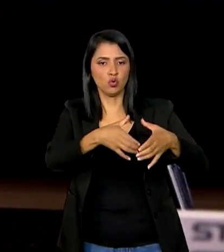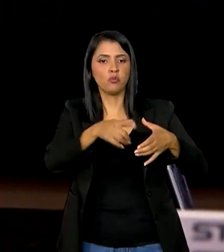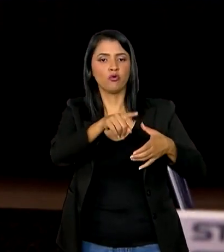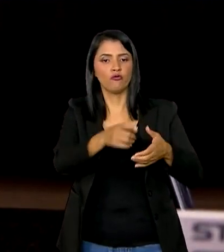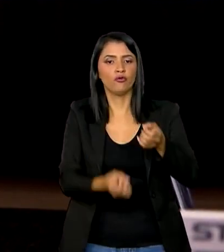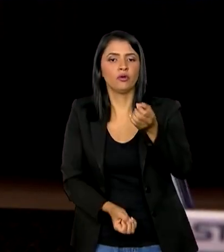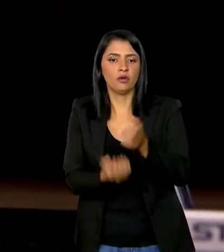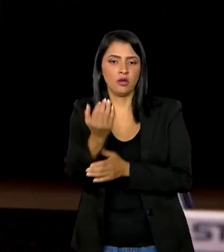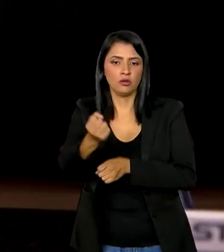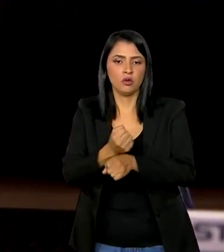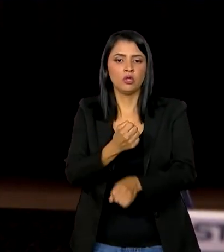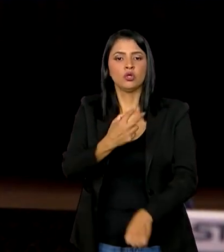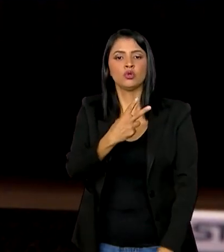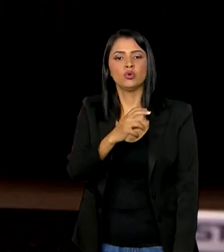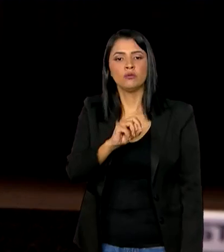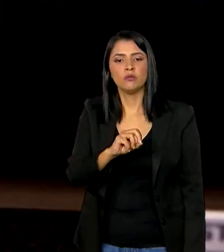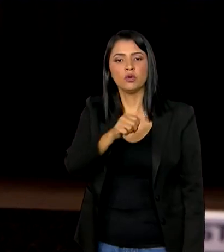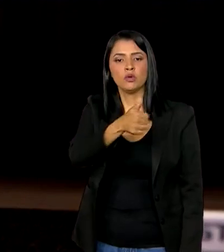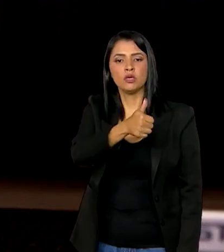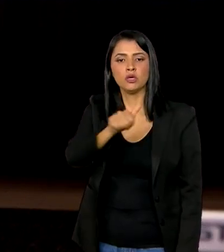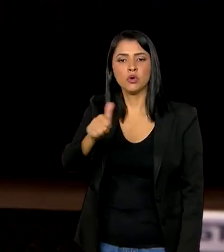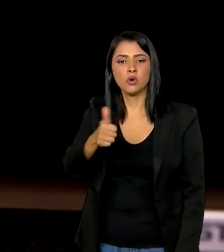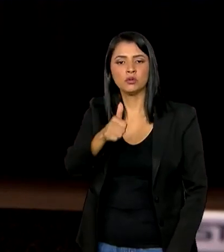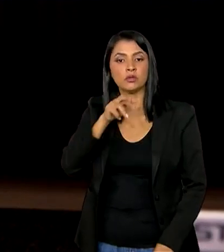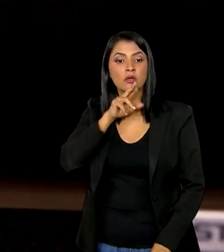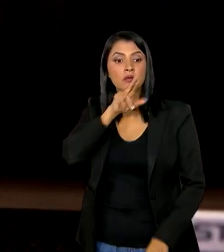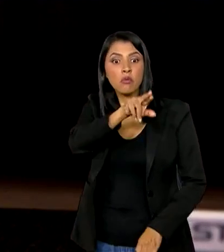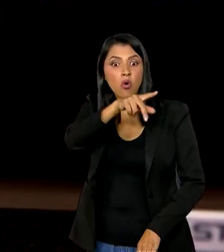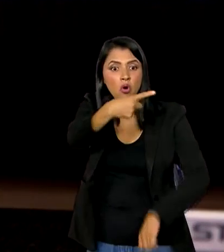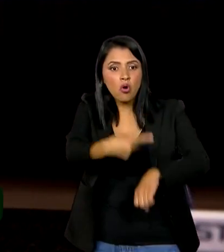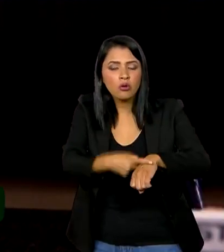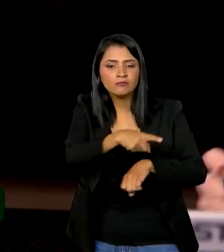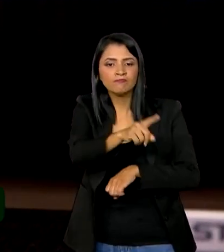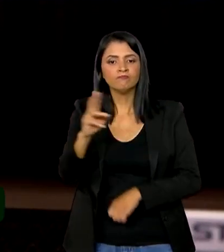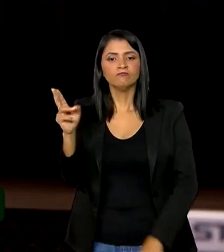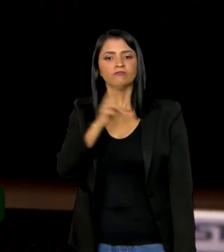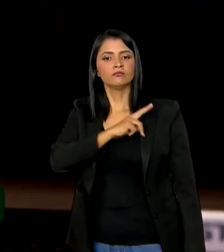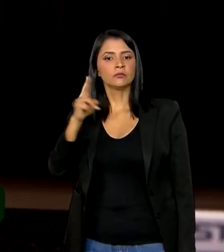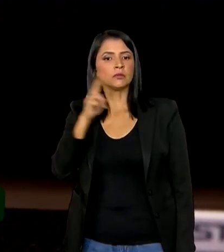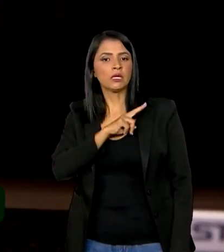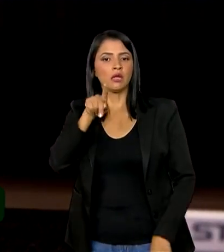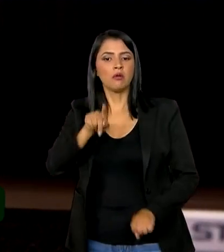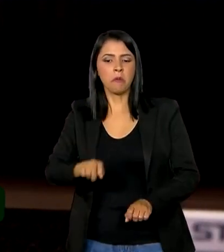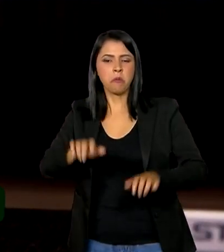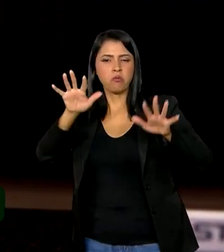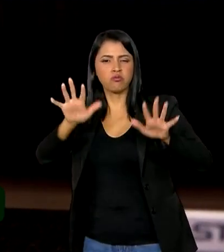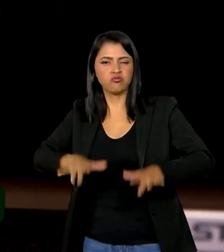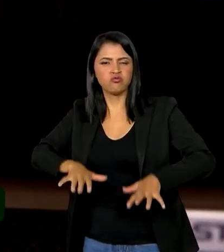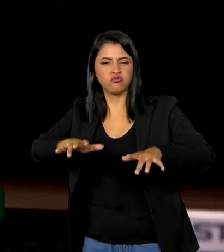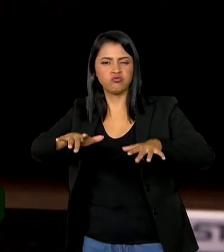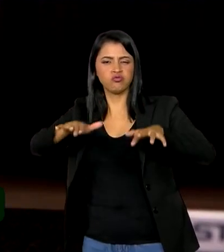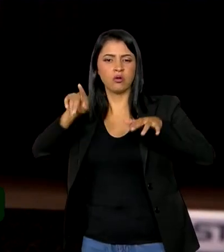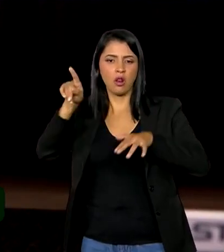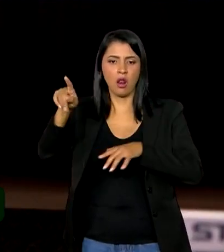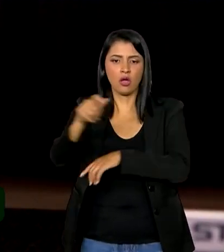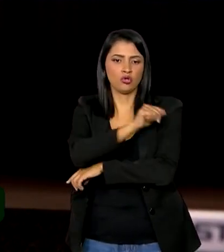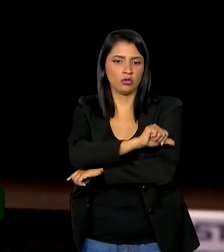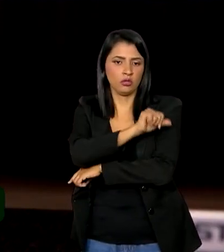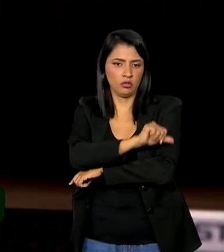de saúde. Então, estamos trabalhando nessa agenda e priorizamos muito, num primeiro momento,